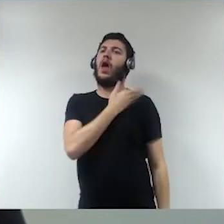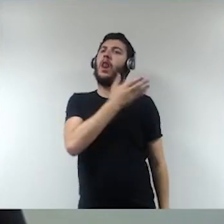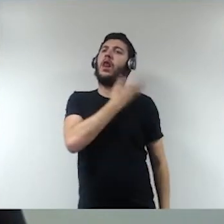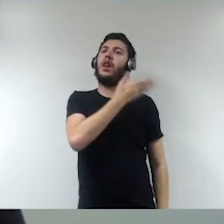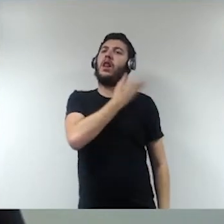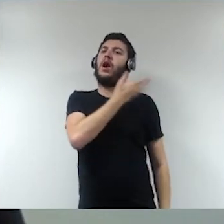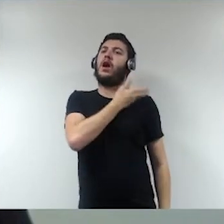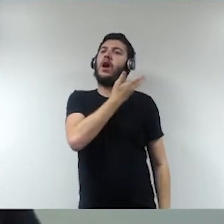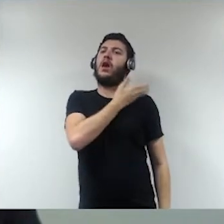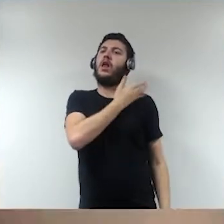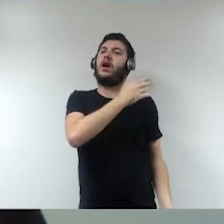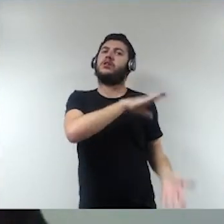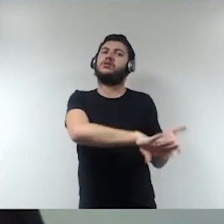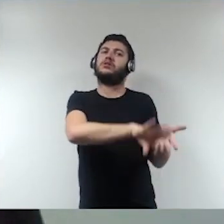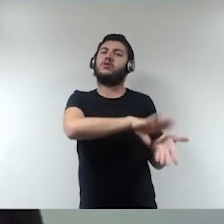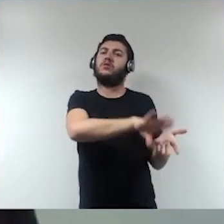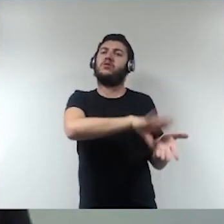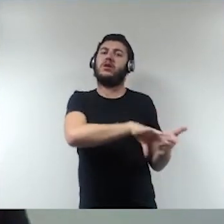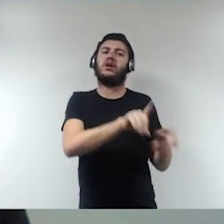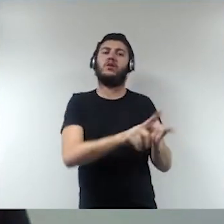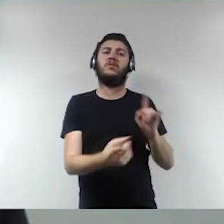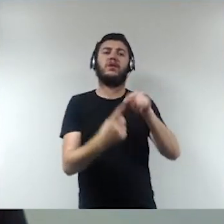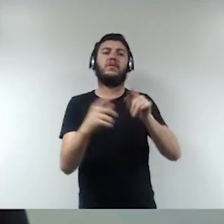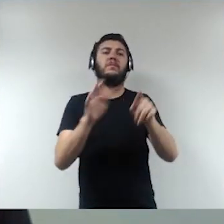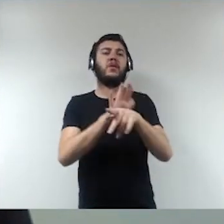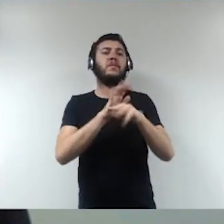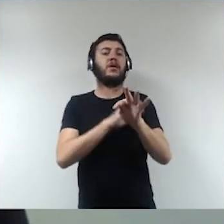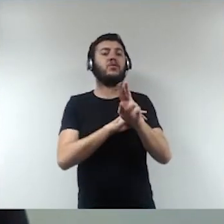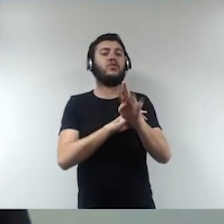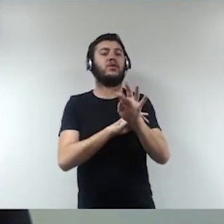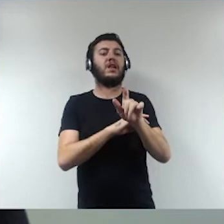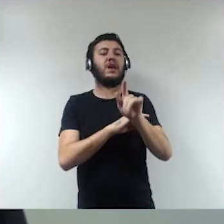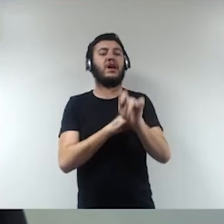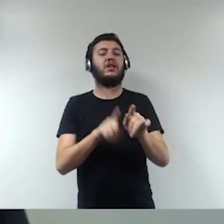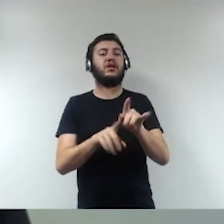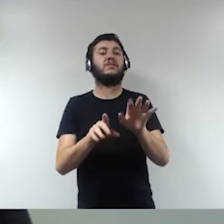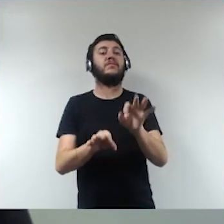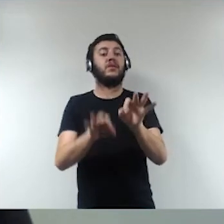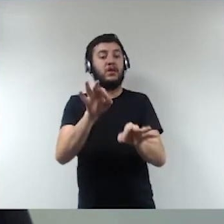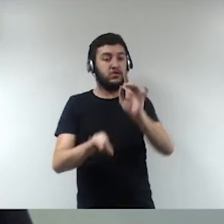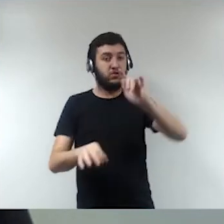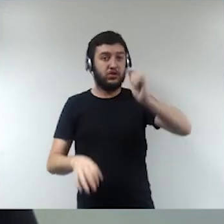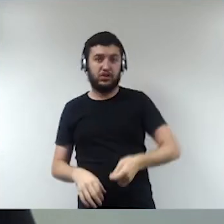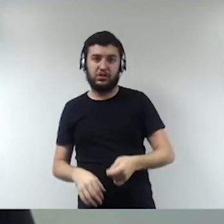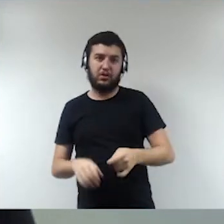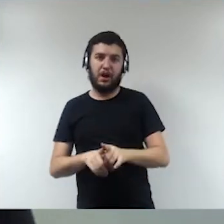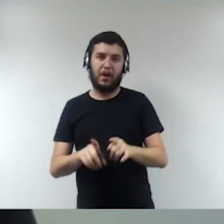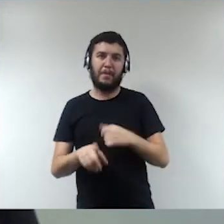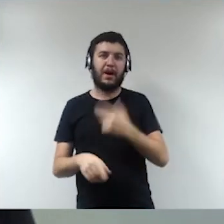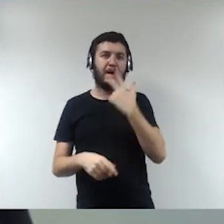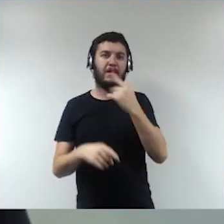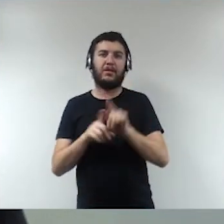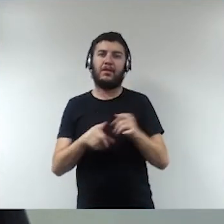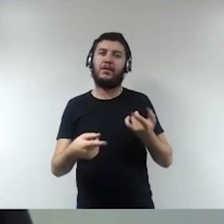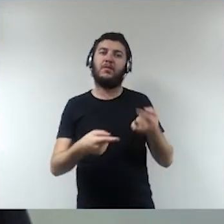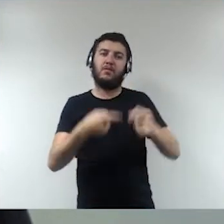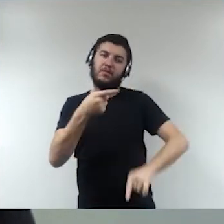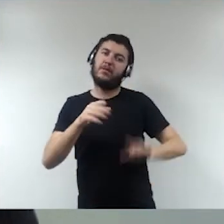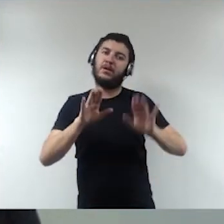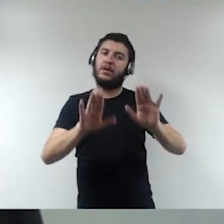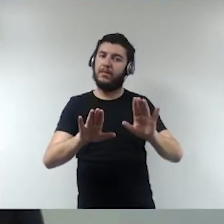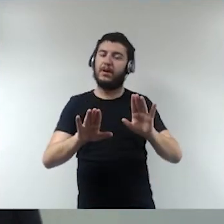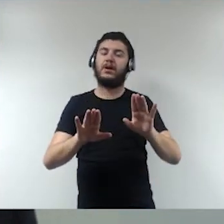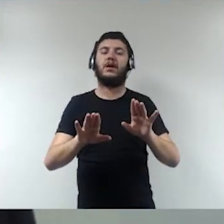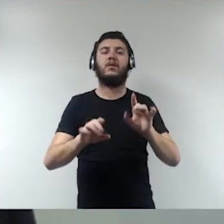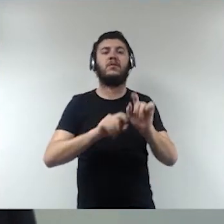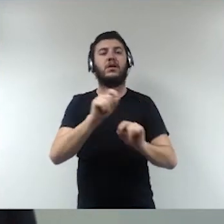tutela jurisdicional mais distante do jurisdicionado. Eu acho que isso é um primeiro corte que nós temos,